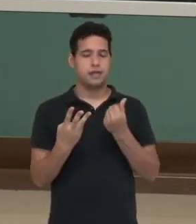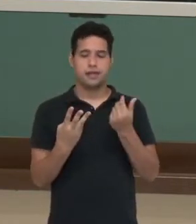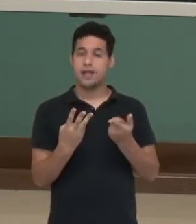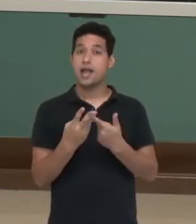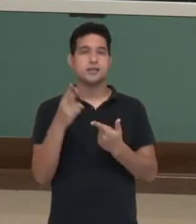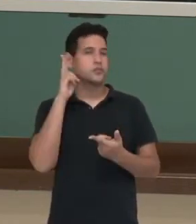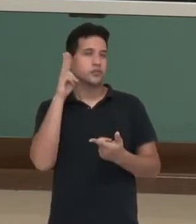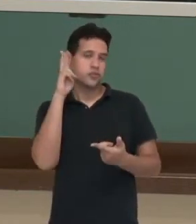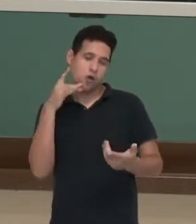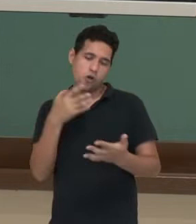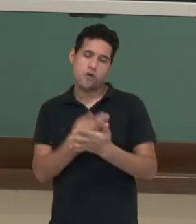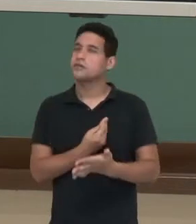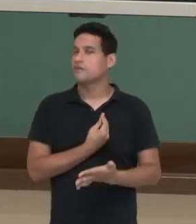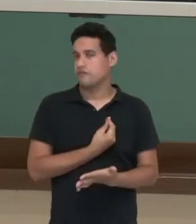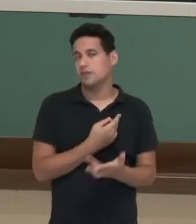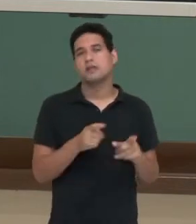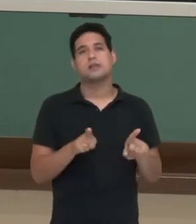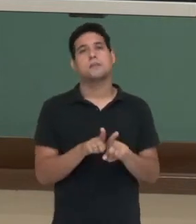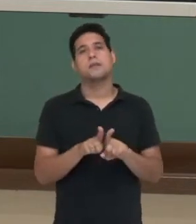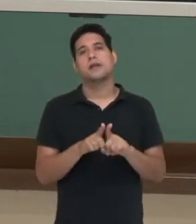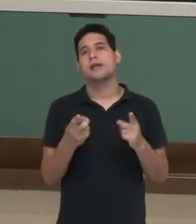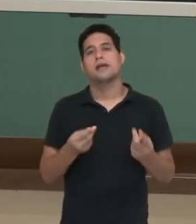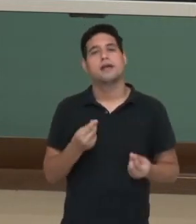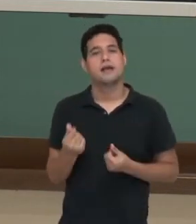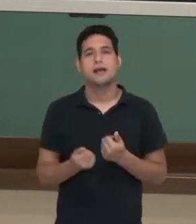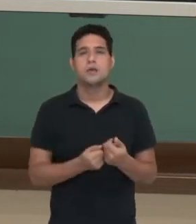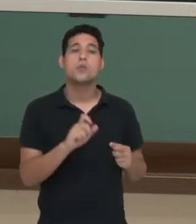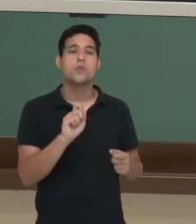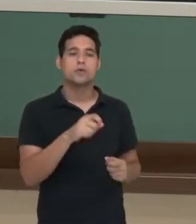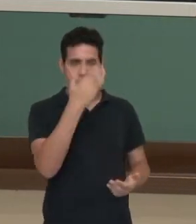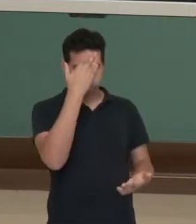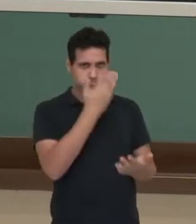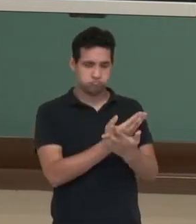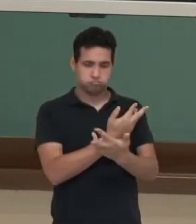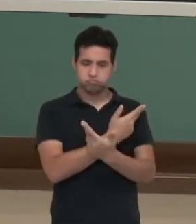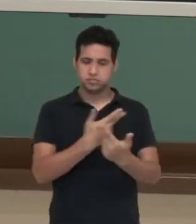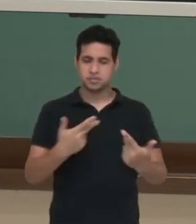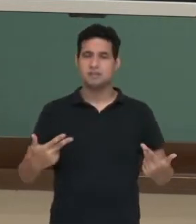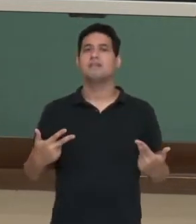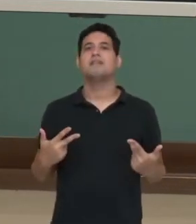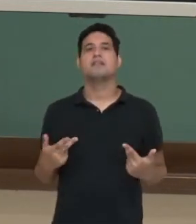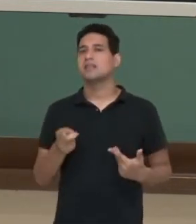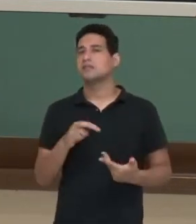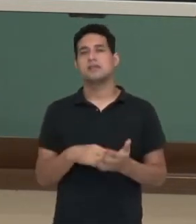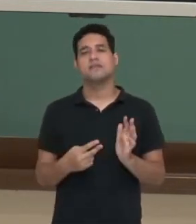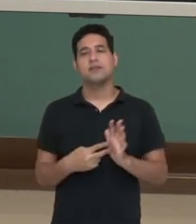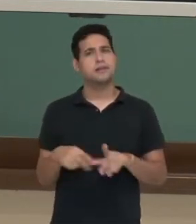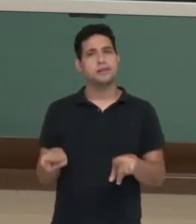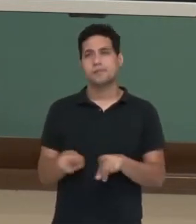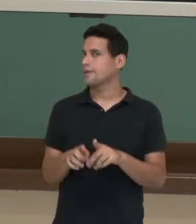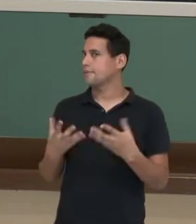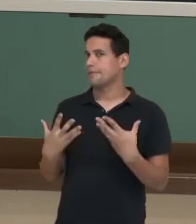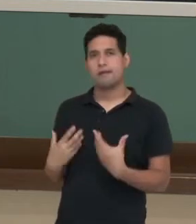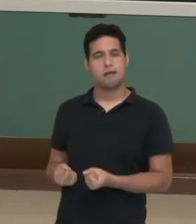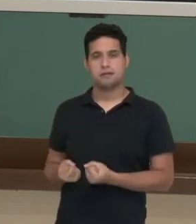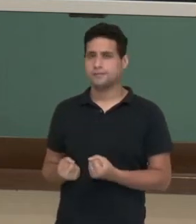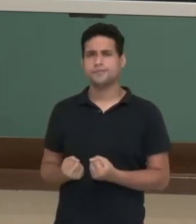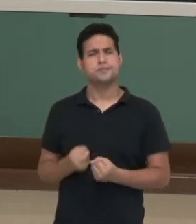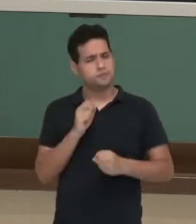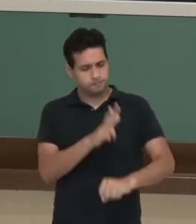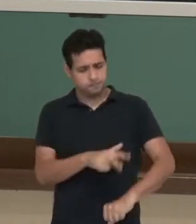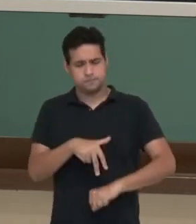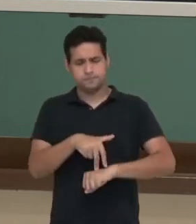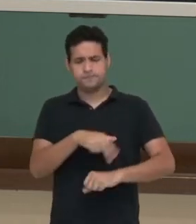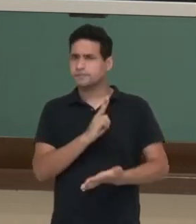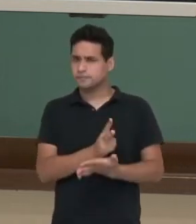sua história, suas crenças. Então, ele não era e ele não queria. Ele resistiu a